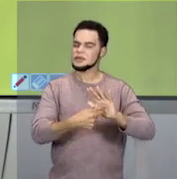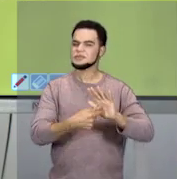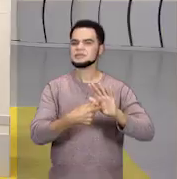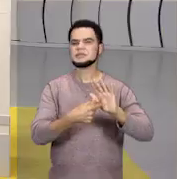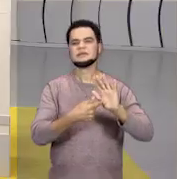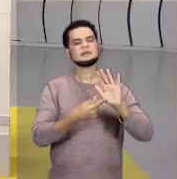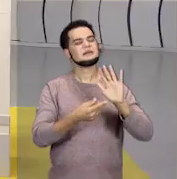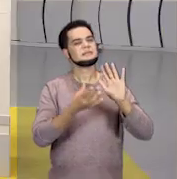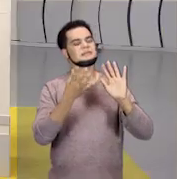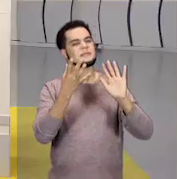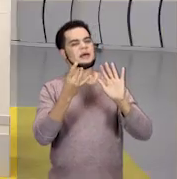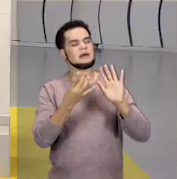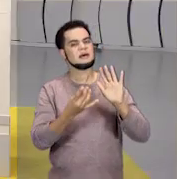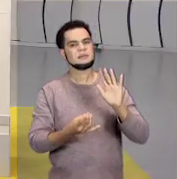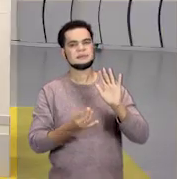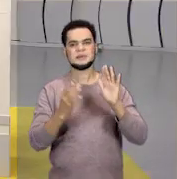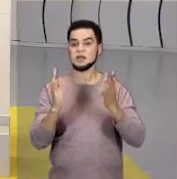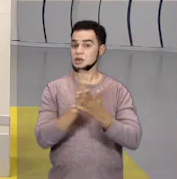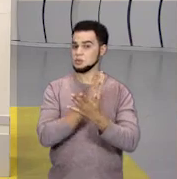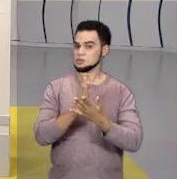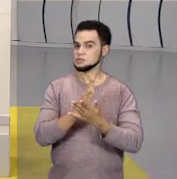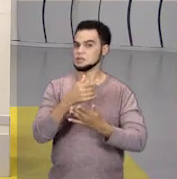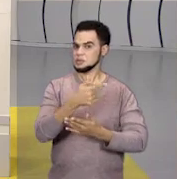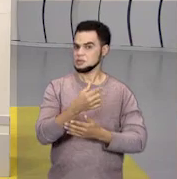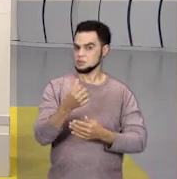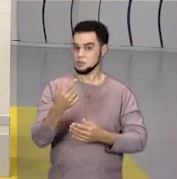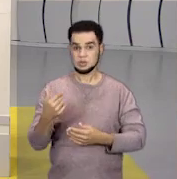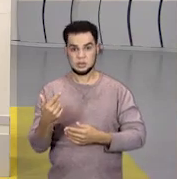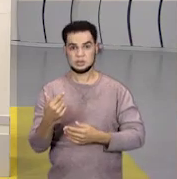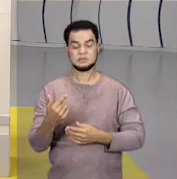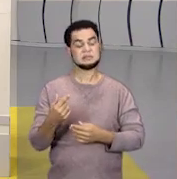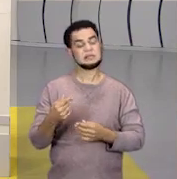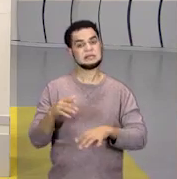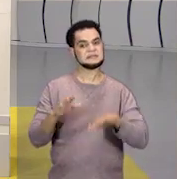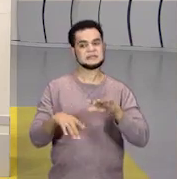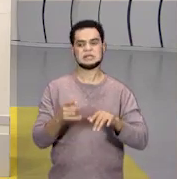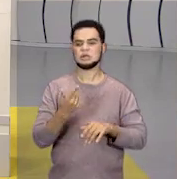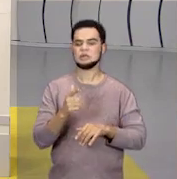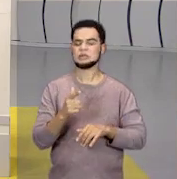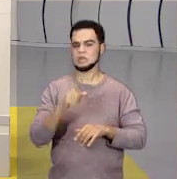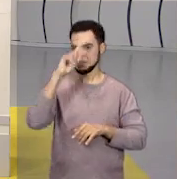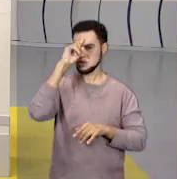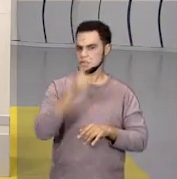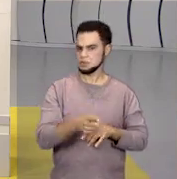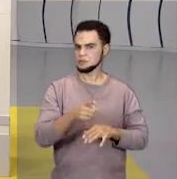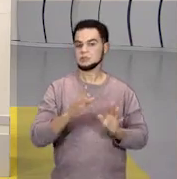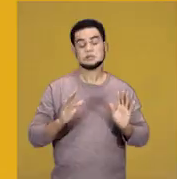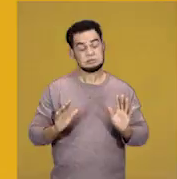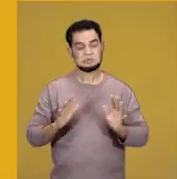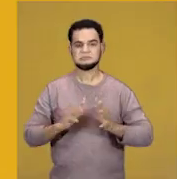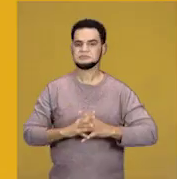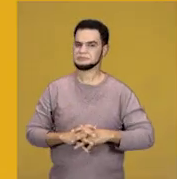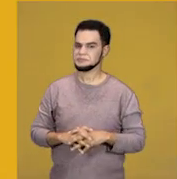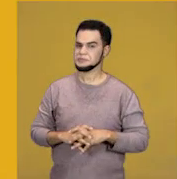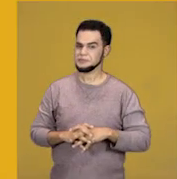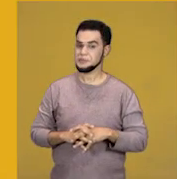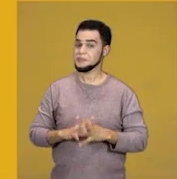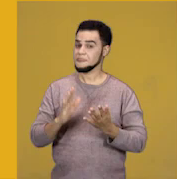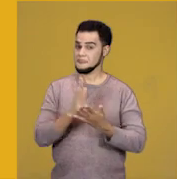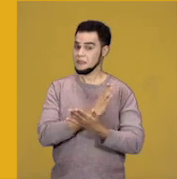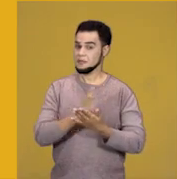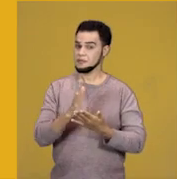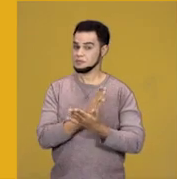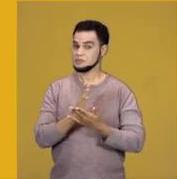que alguns, como o de 2012, pode faltar o comando ou a especificação, que alguns